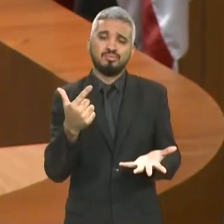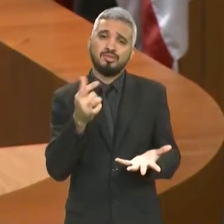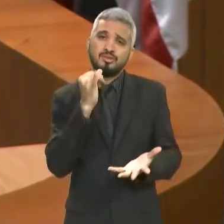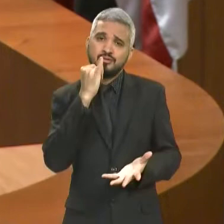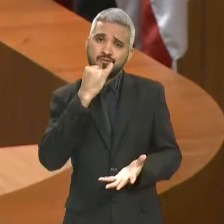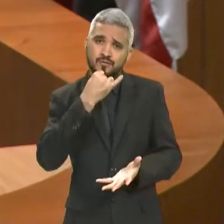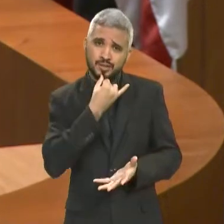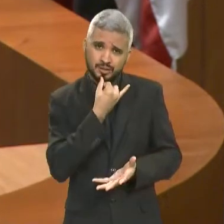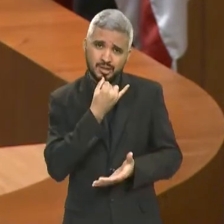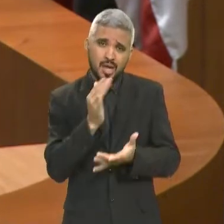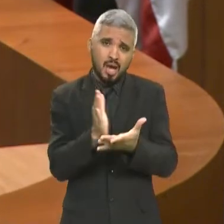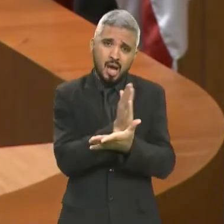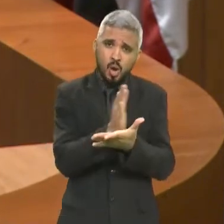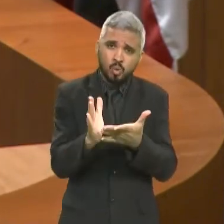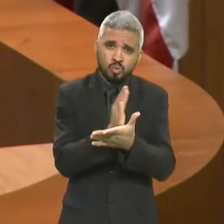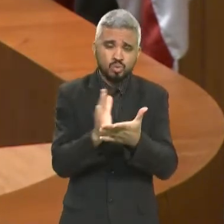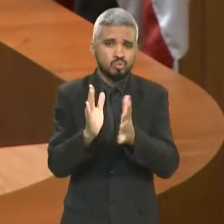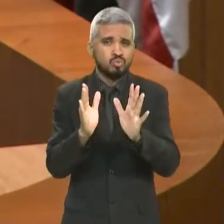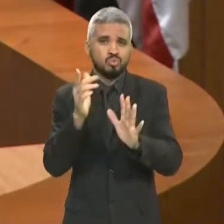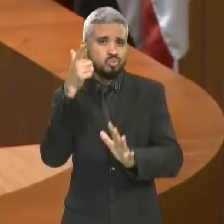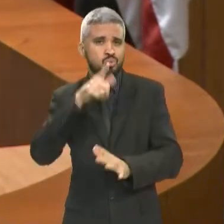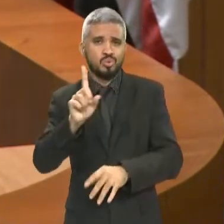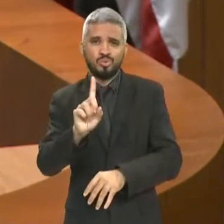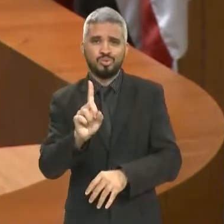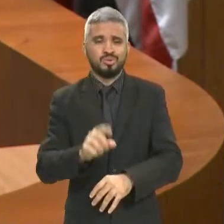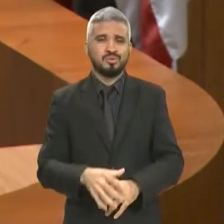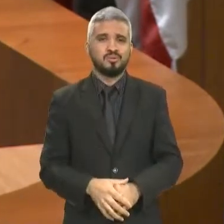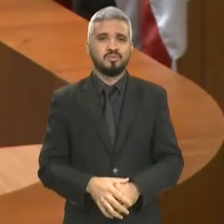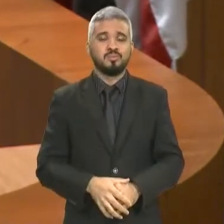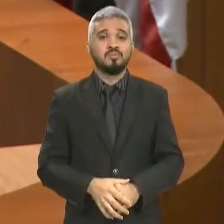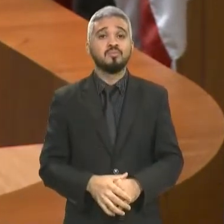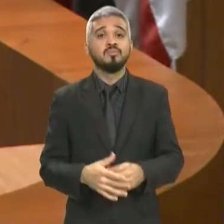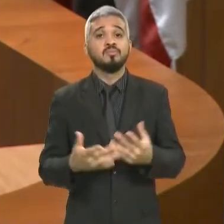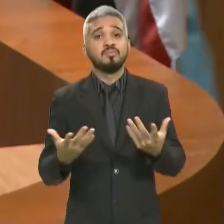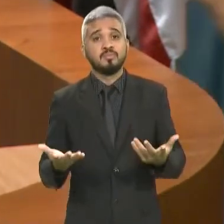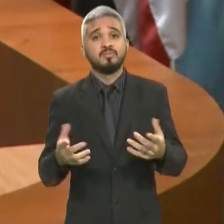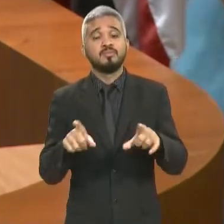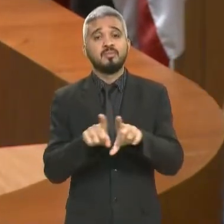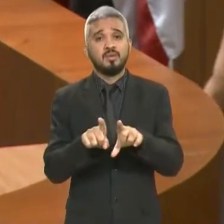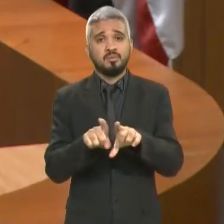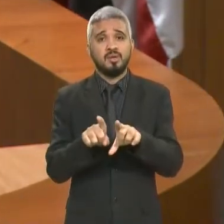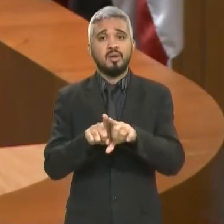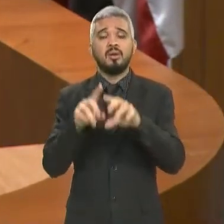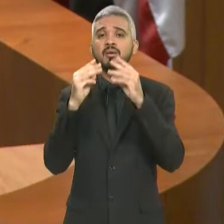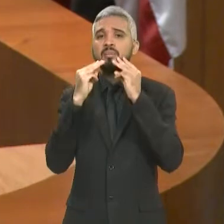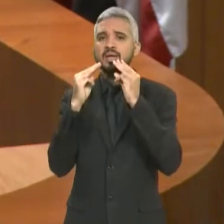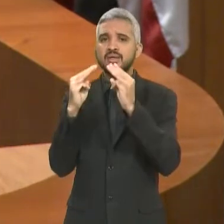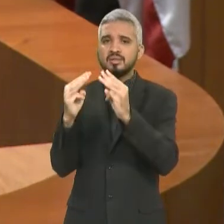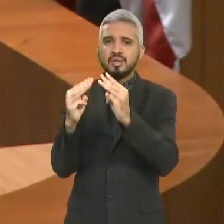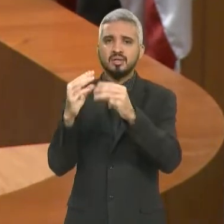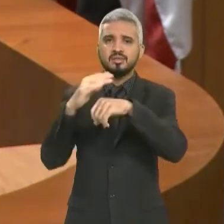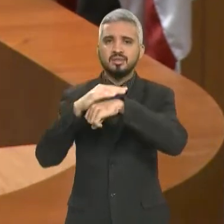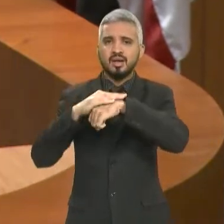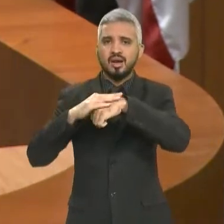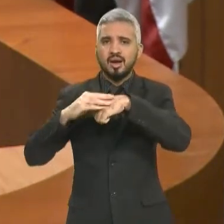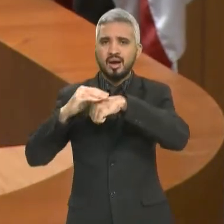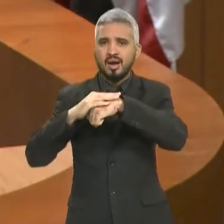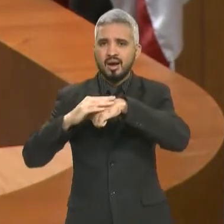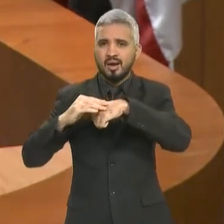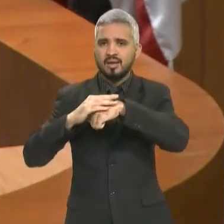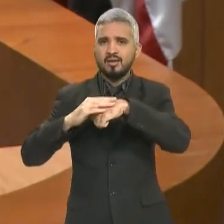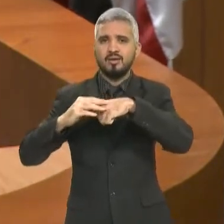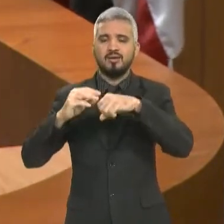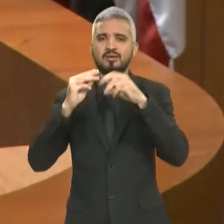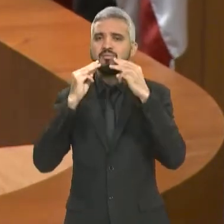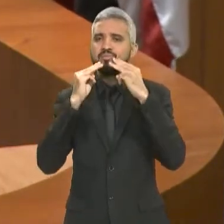reeleição. Mas eu deixo também aos que não se elegeram, e sobretudo a esses, uma mensagem de carinho, uma mensagem de